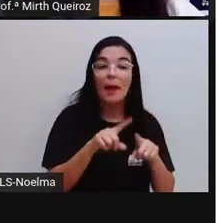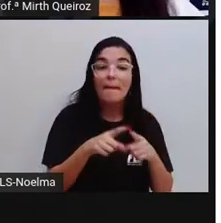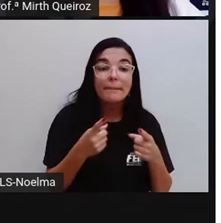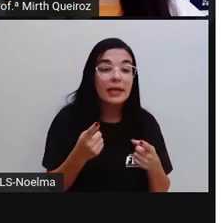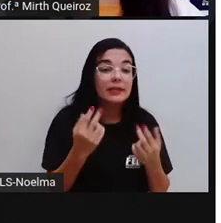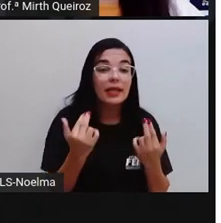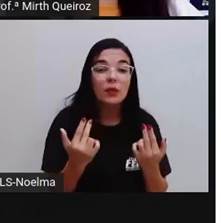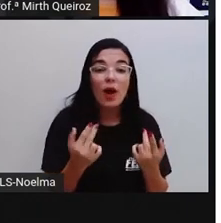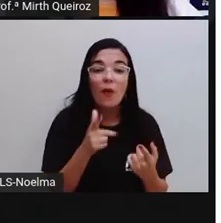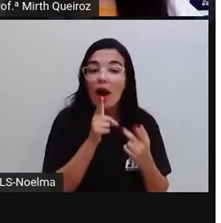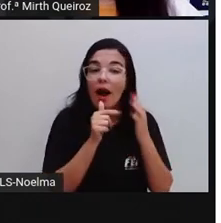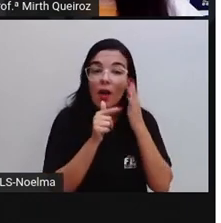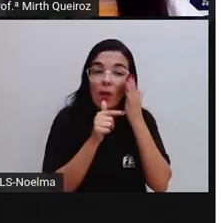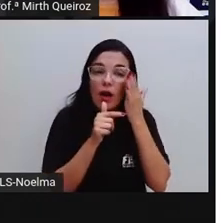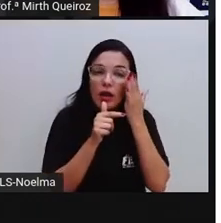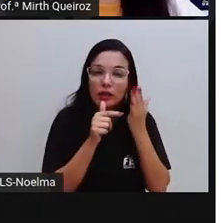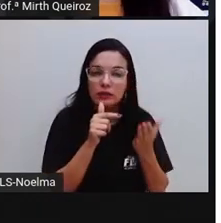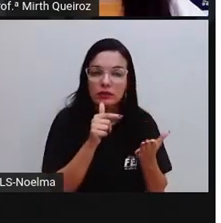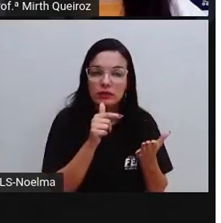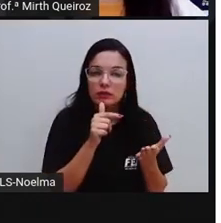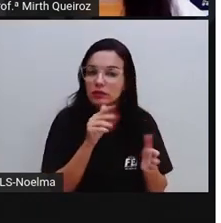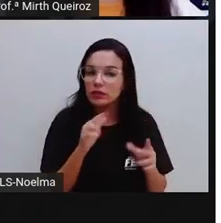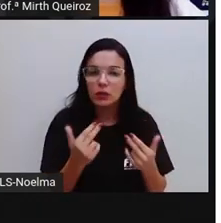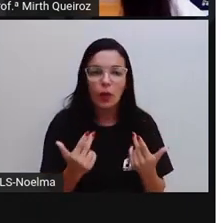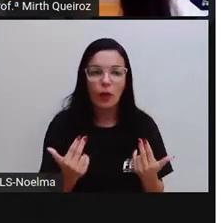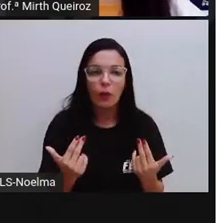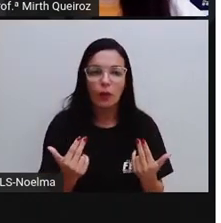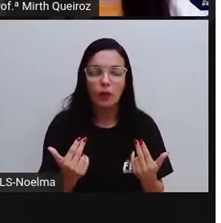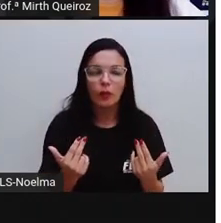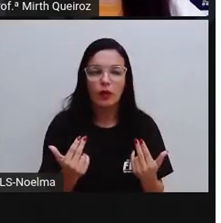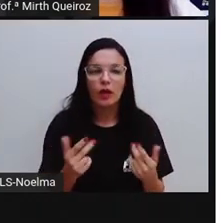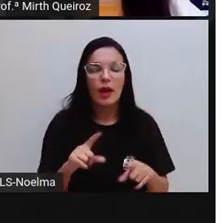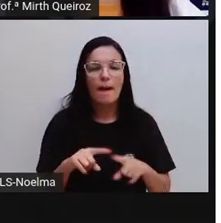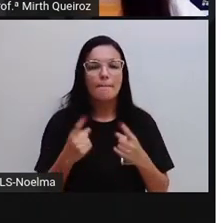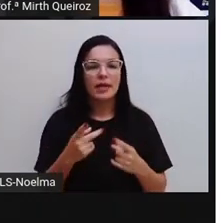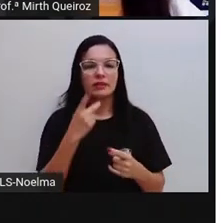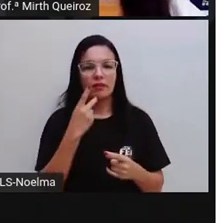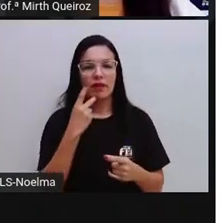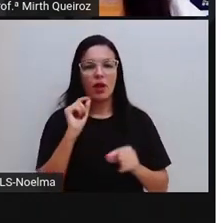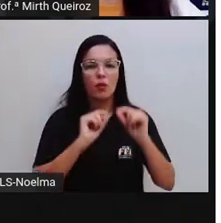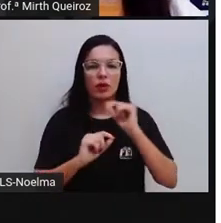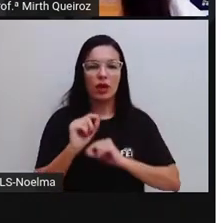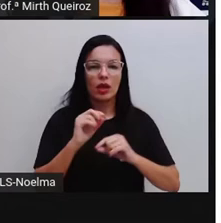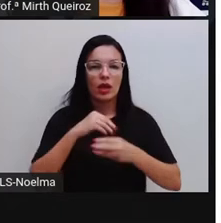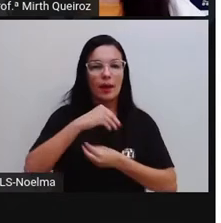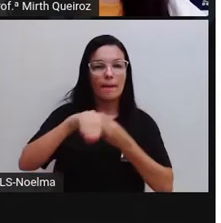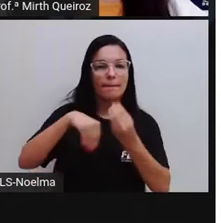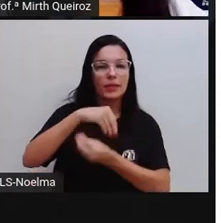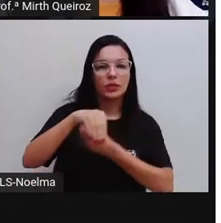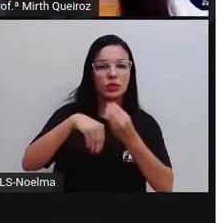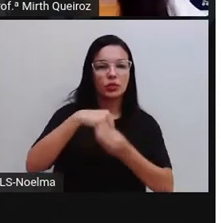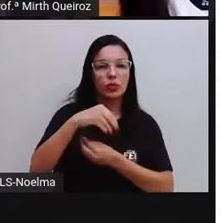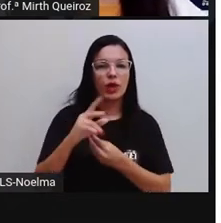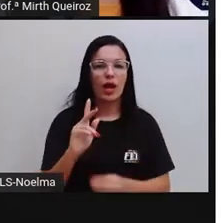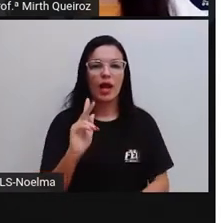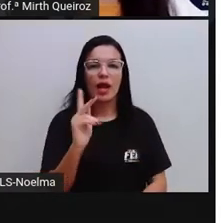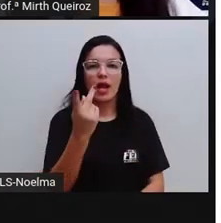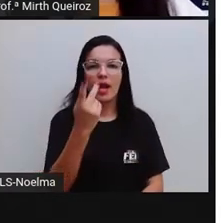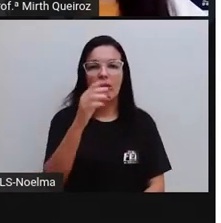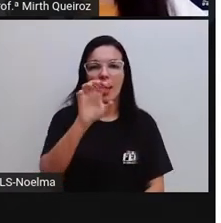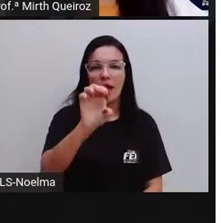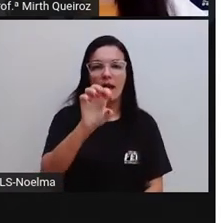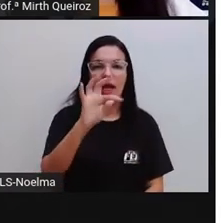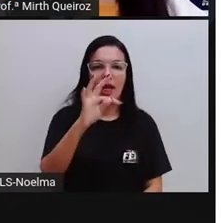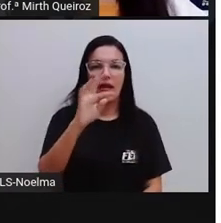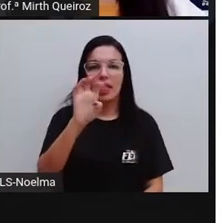Então, a gente vai falar de uma mistura heterogênea pela forma como a gente vê, que a gente dá para ver claramente quem é a água e quem é